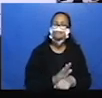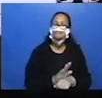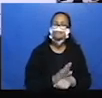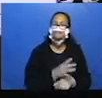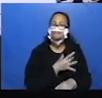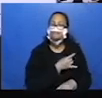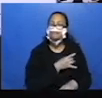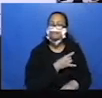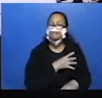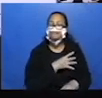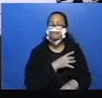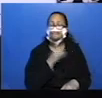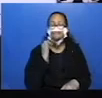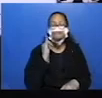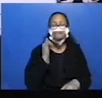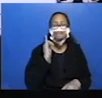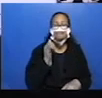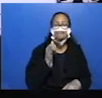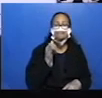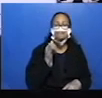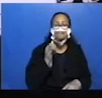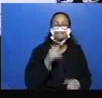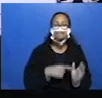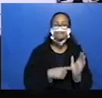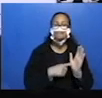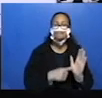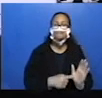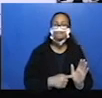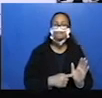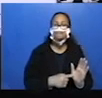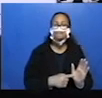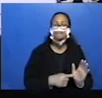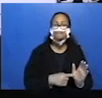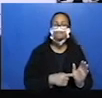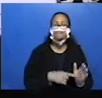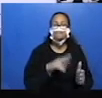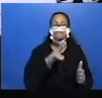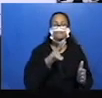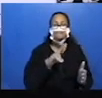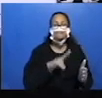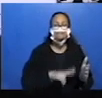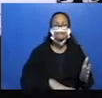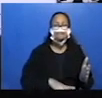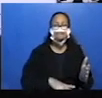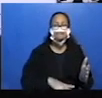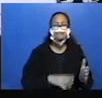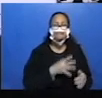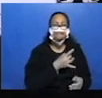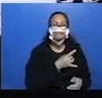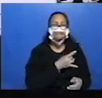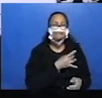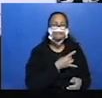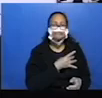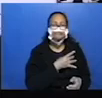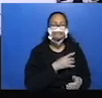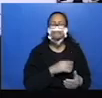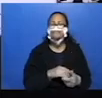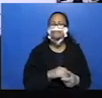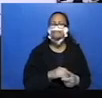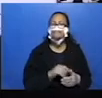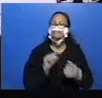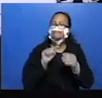da narrativa e transmitir ao leitor sensações de inquietação e medo. Depois, grife os substantivos que